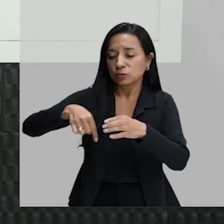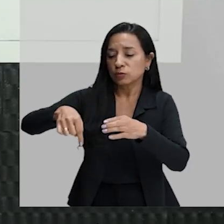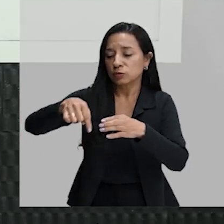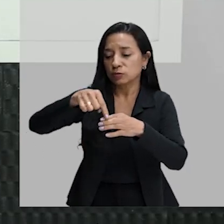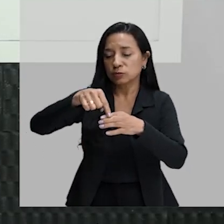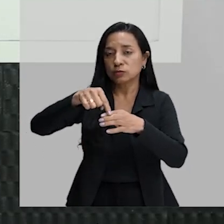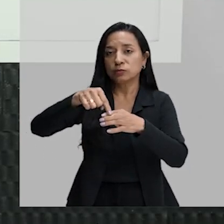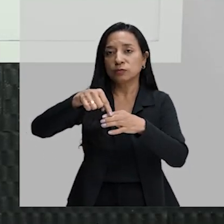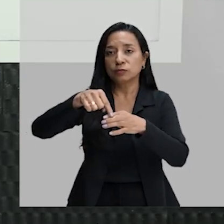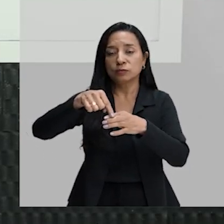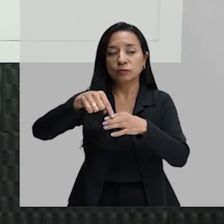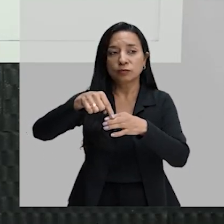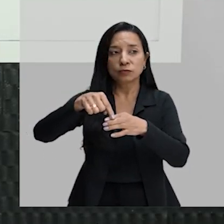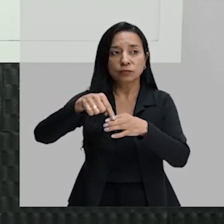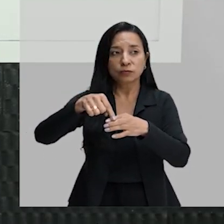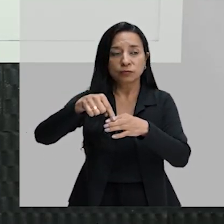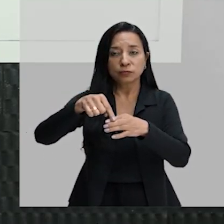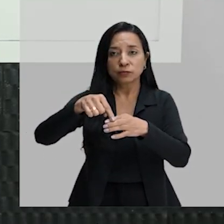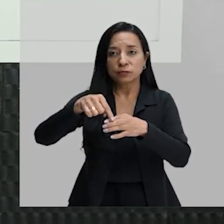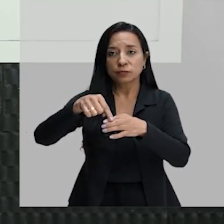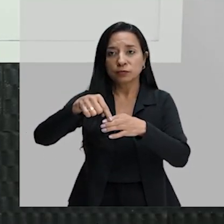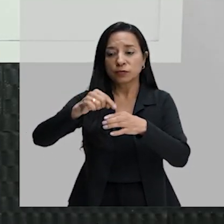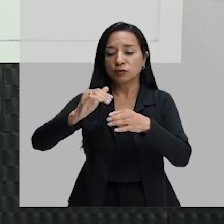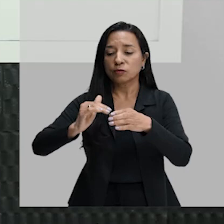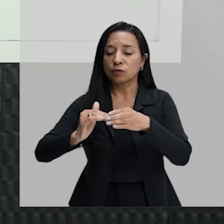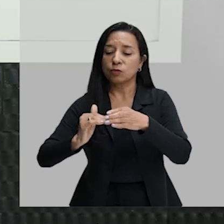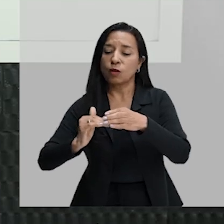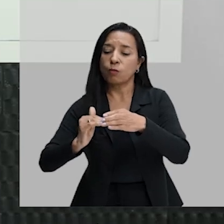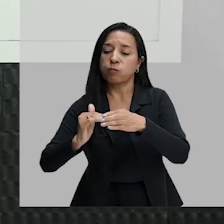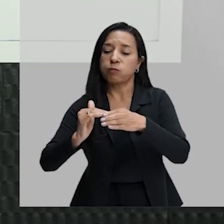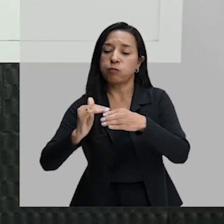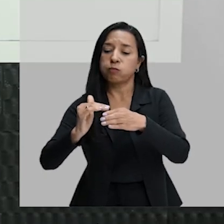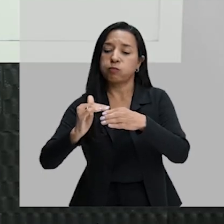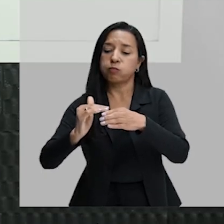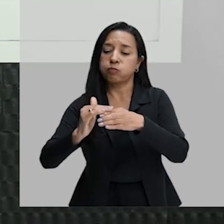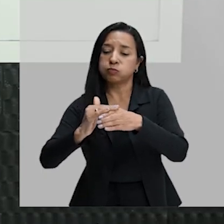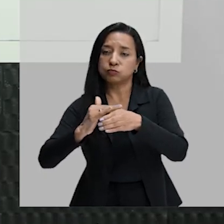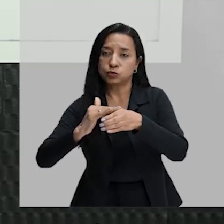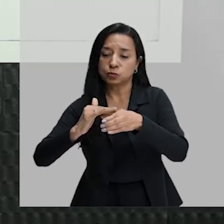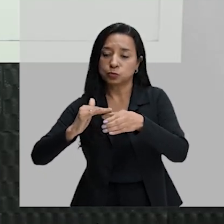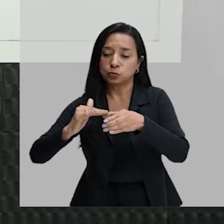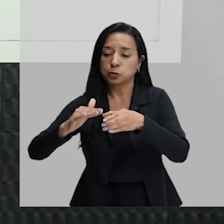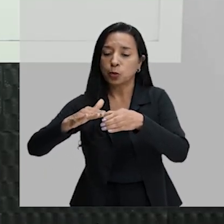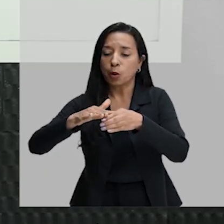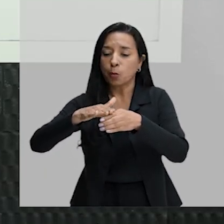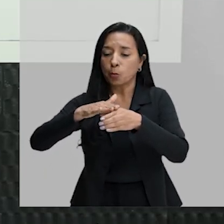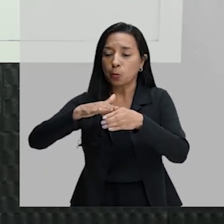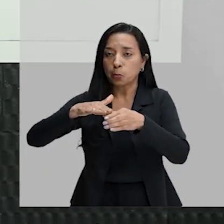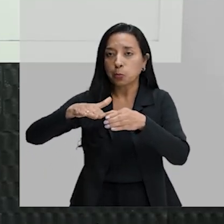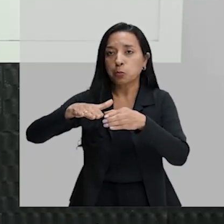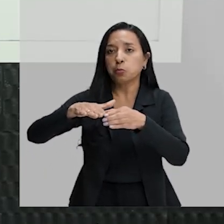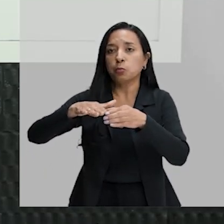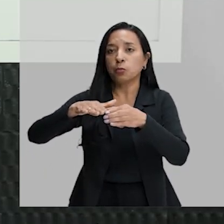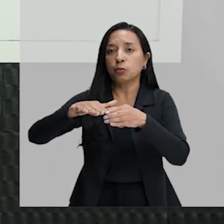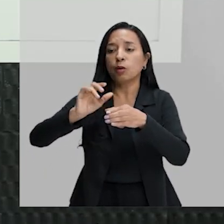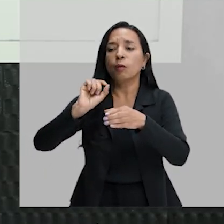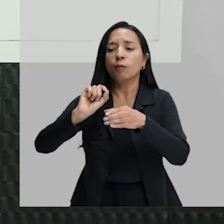certo? Então ele ficou igual ao volume do recipiente. Só que pode acontecer